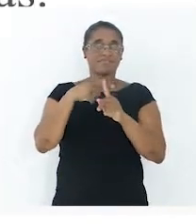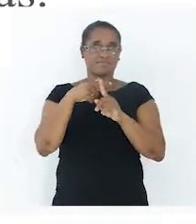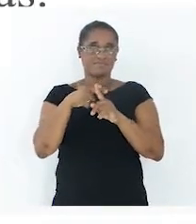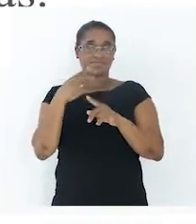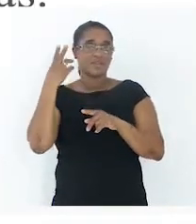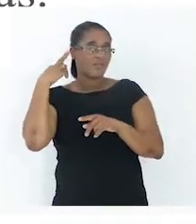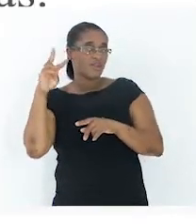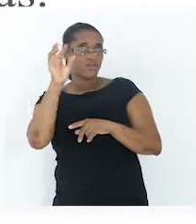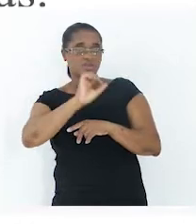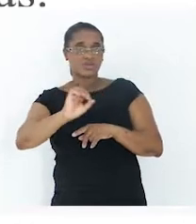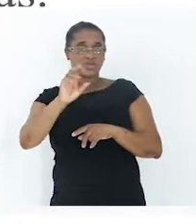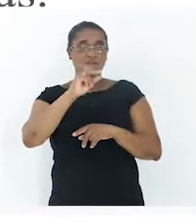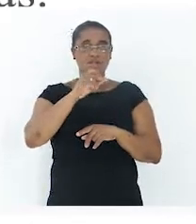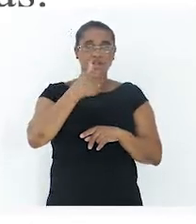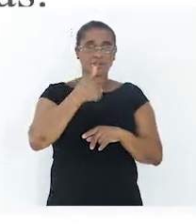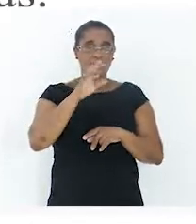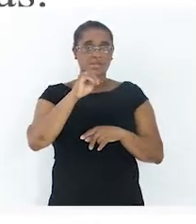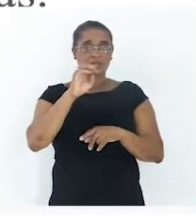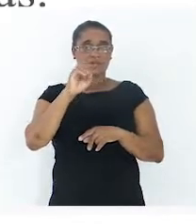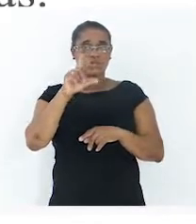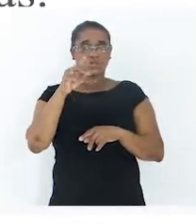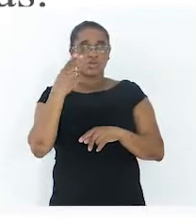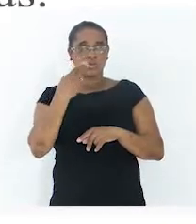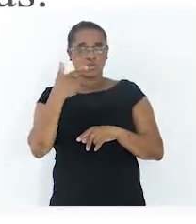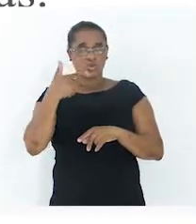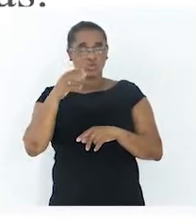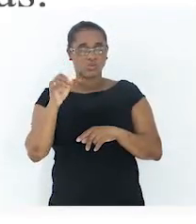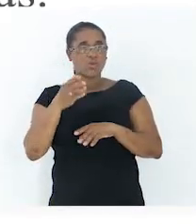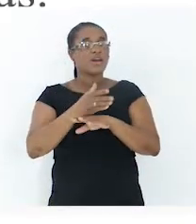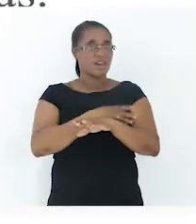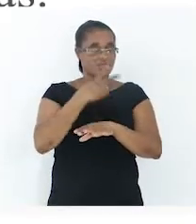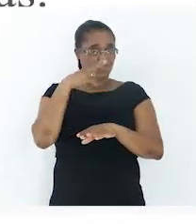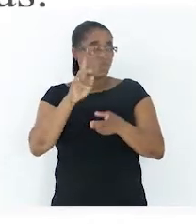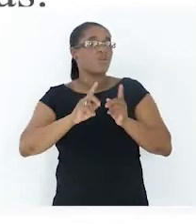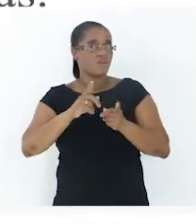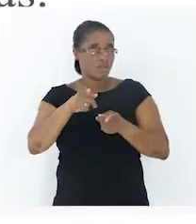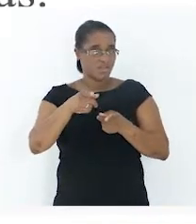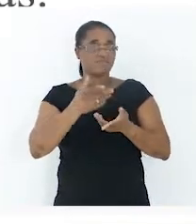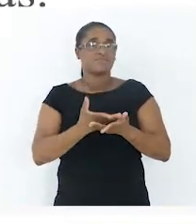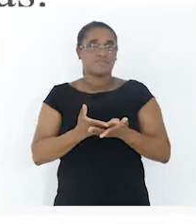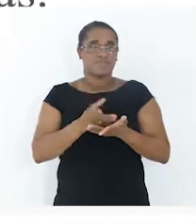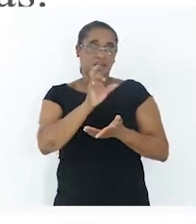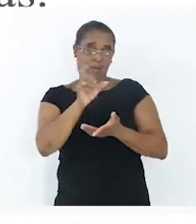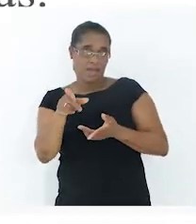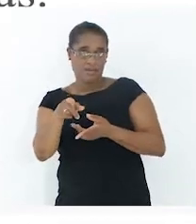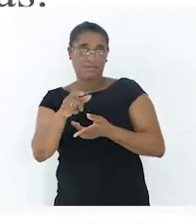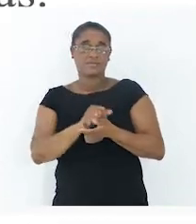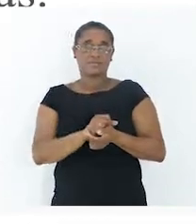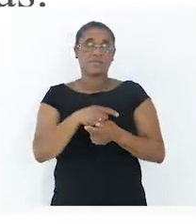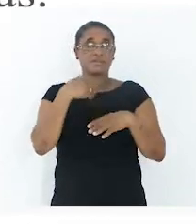valores absolutos, já vimos o que significa valores absolutos, e dá-se ao